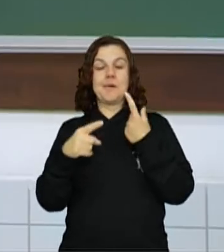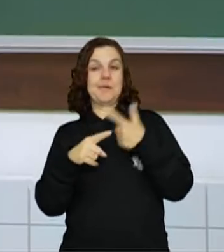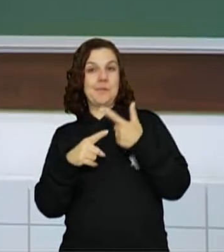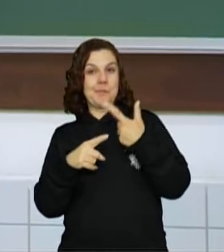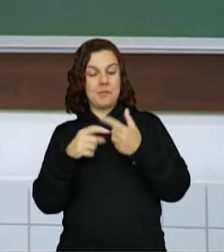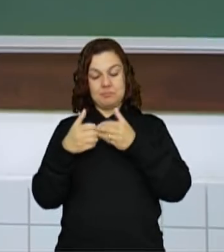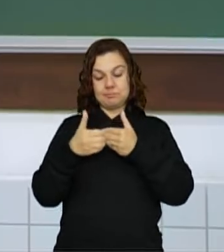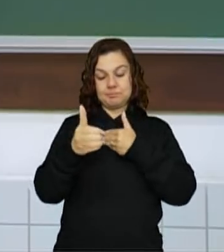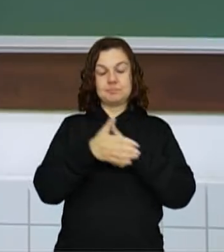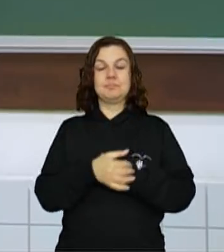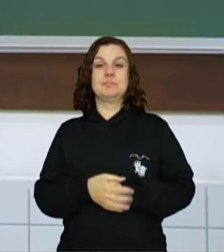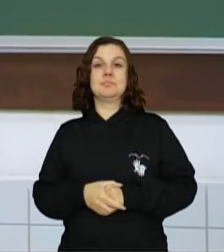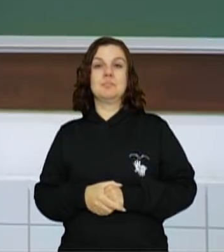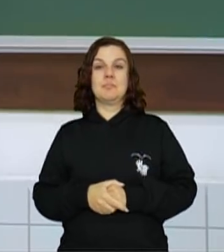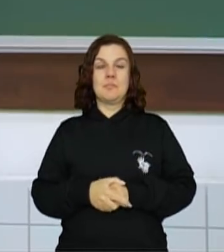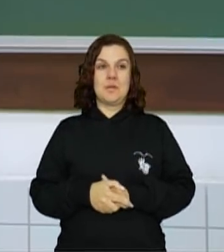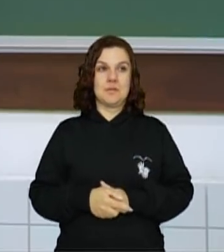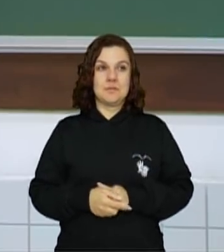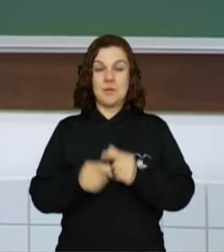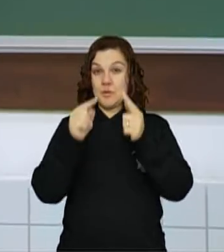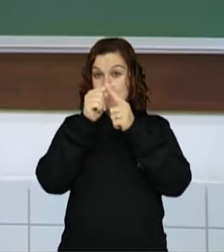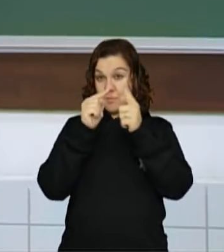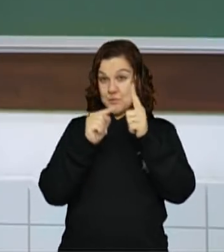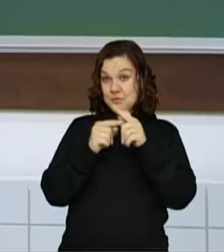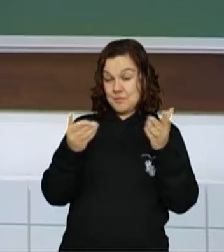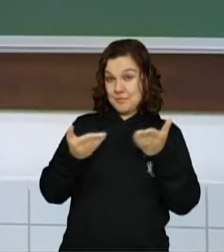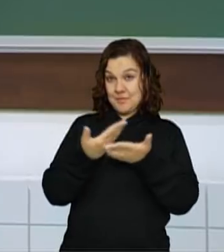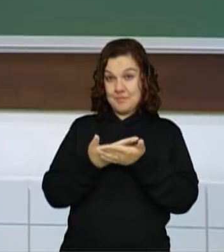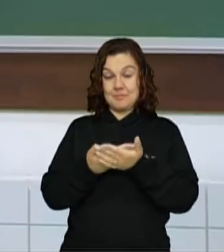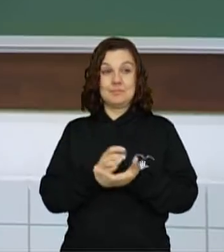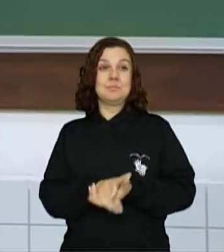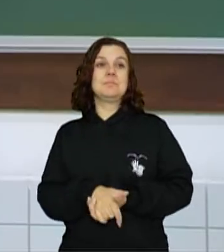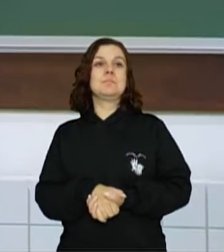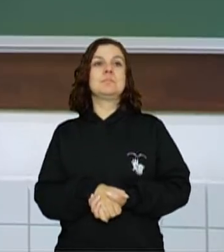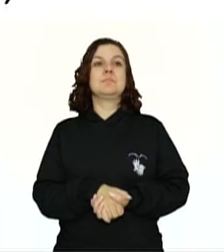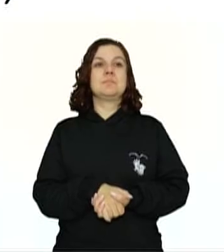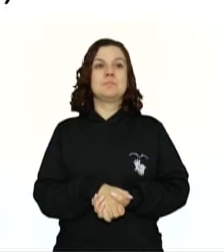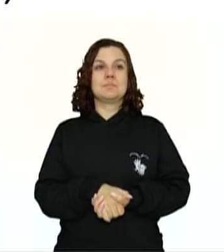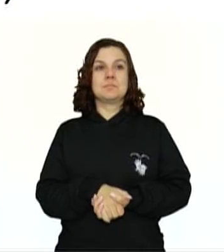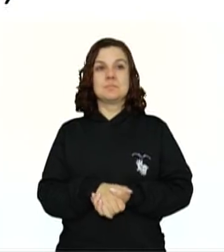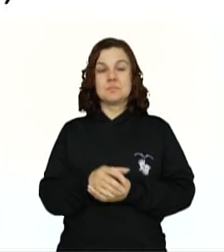assim por diante. Vamos lá para os objetivos da aula.